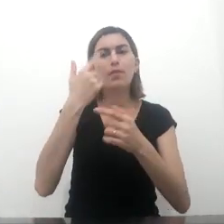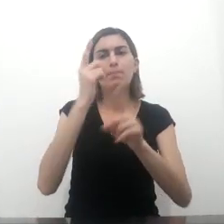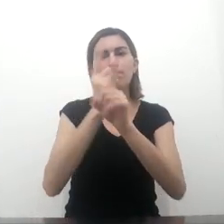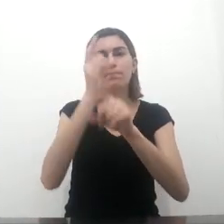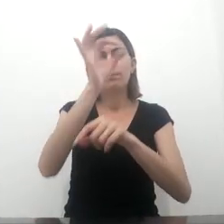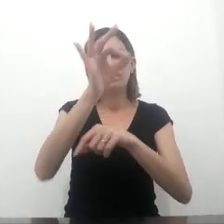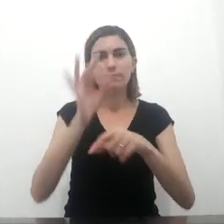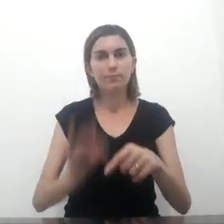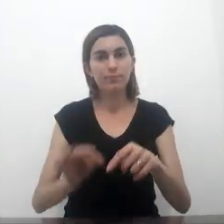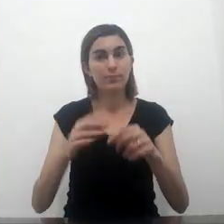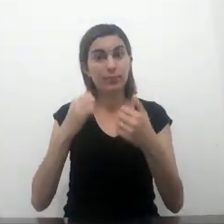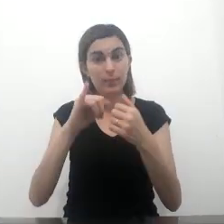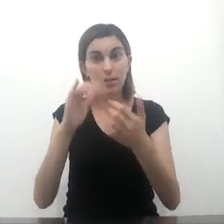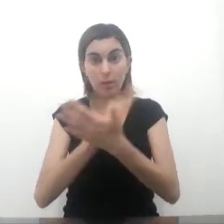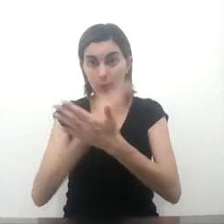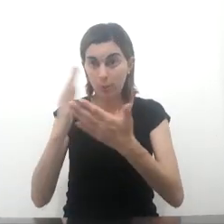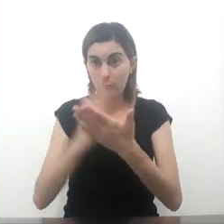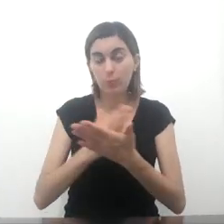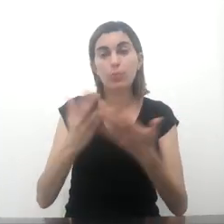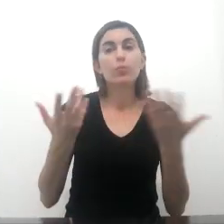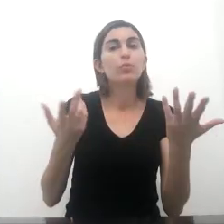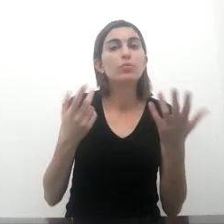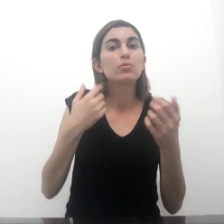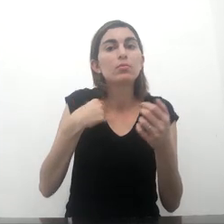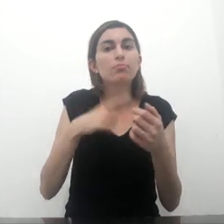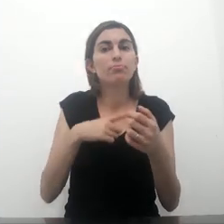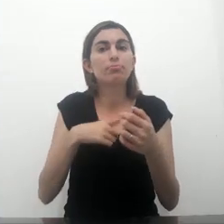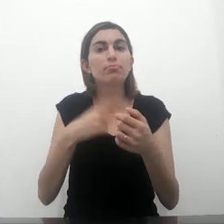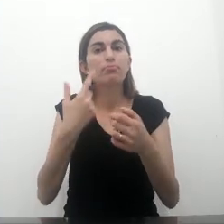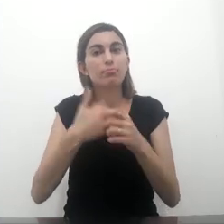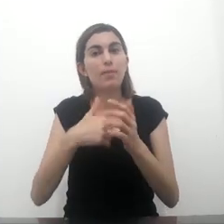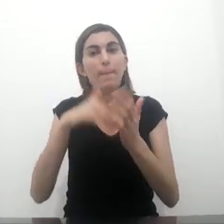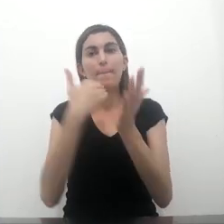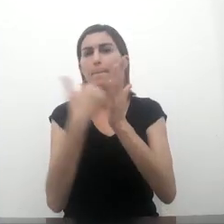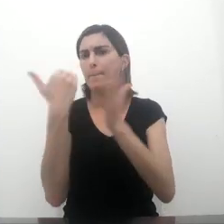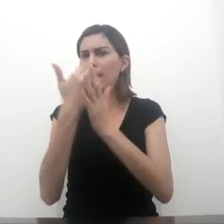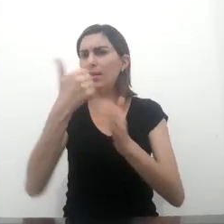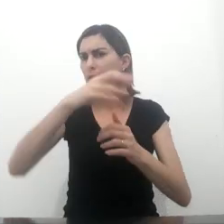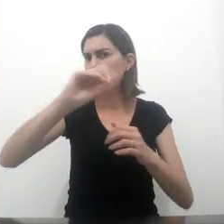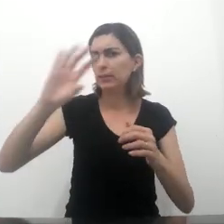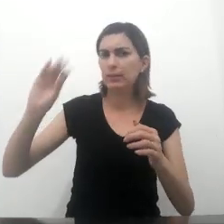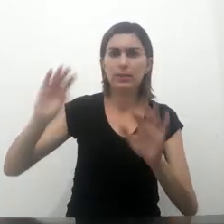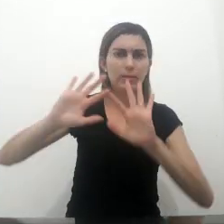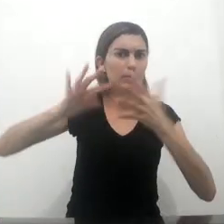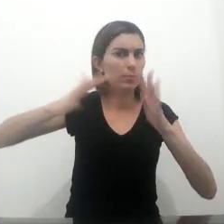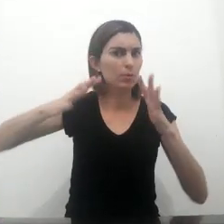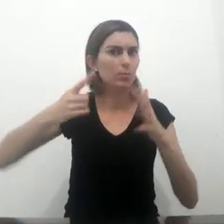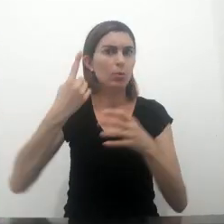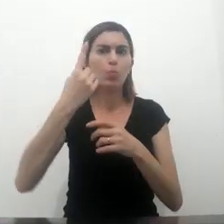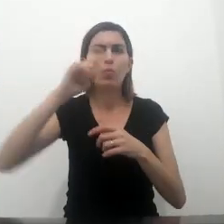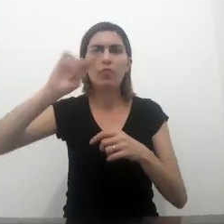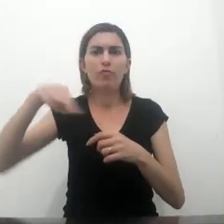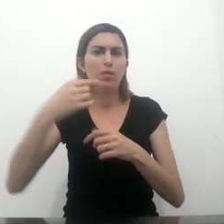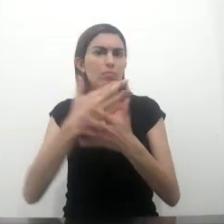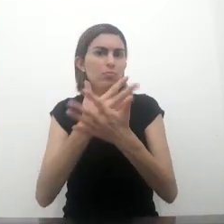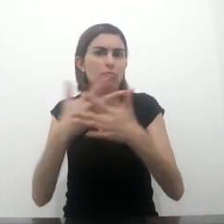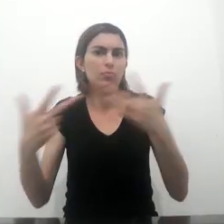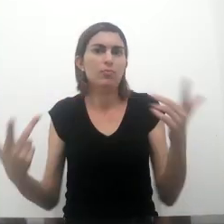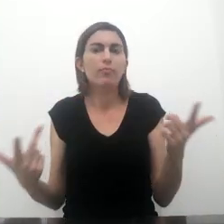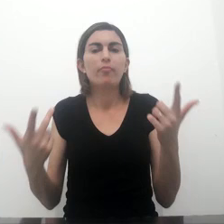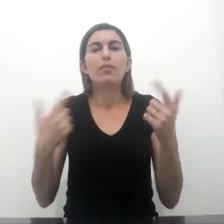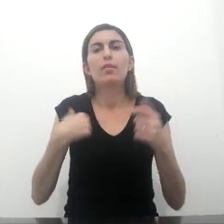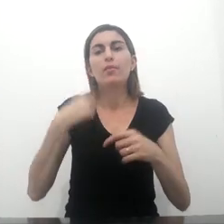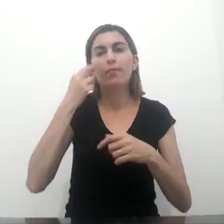ver a porcentagem. Se aumentar, vai ser o maior, vai dar mais de 100, 1, alguma coisa, passou de